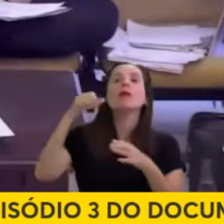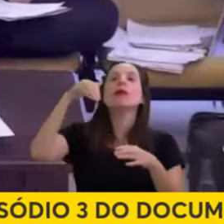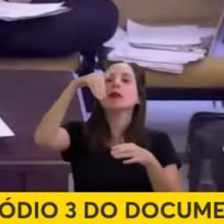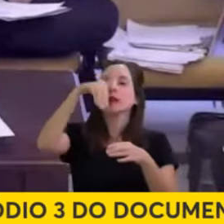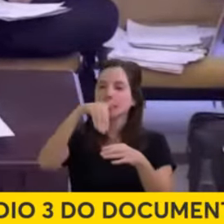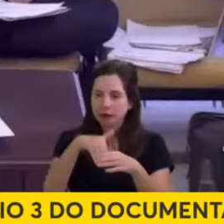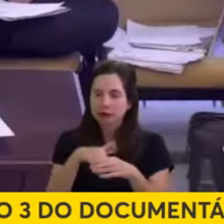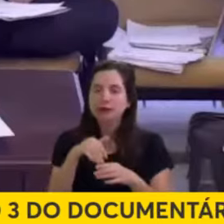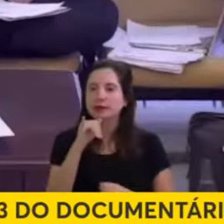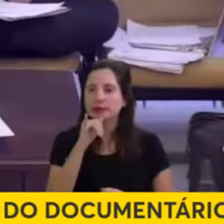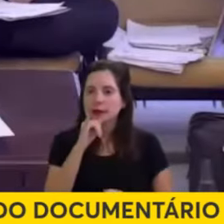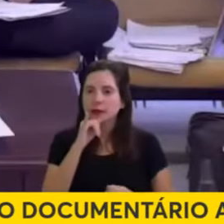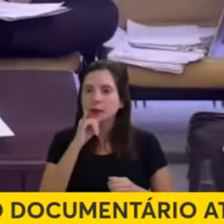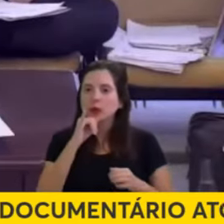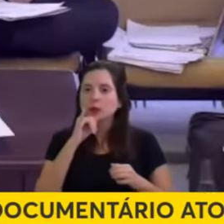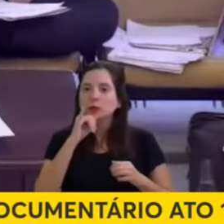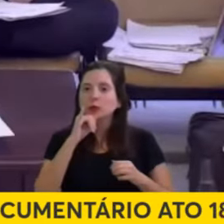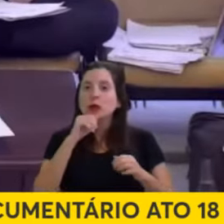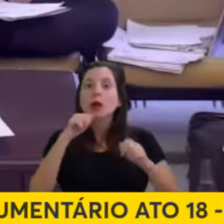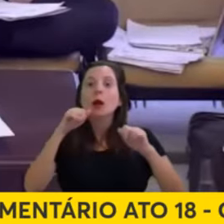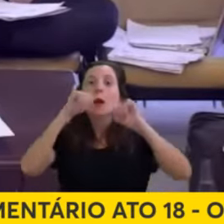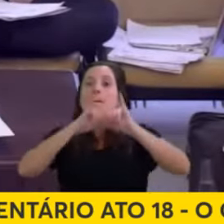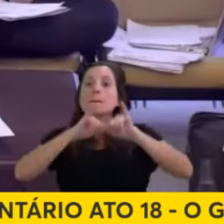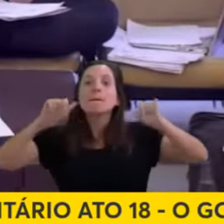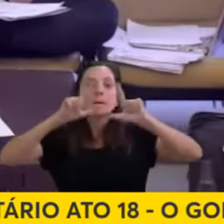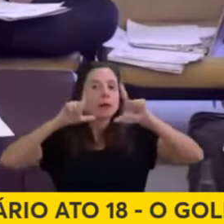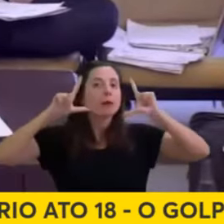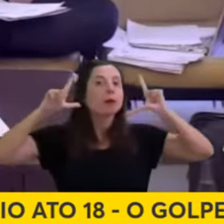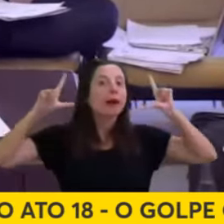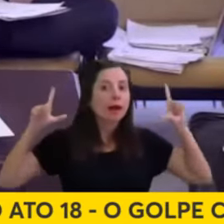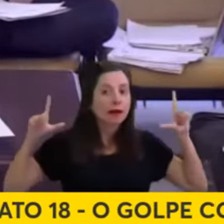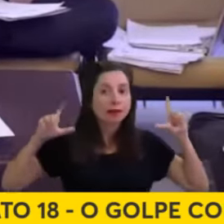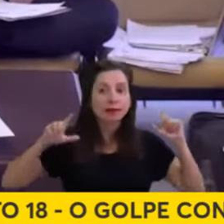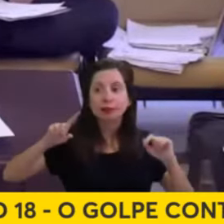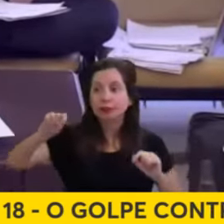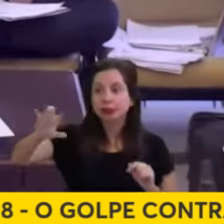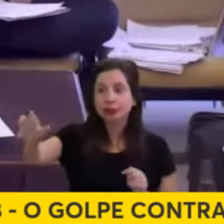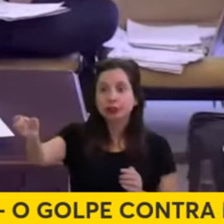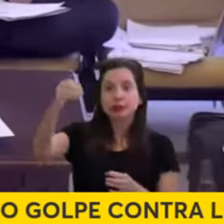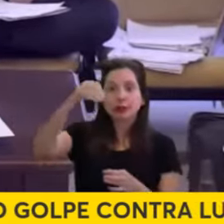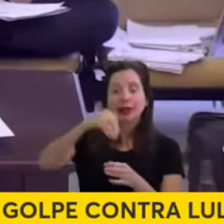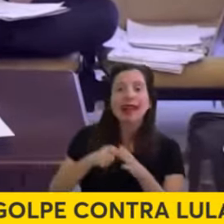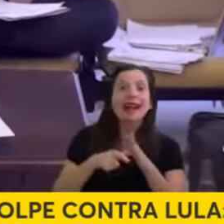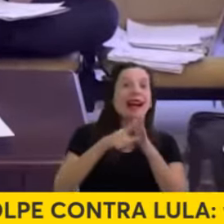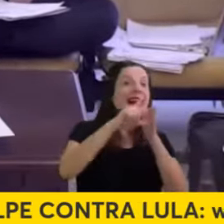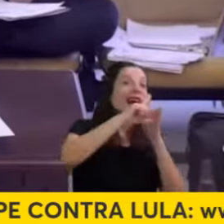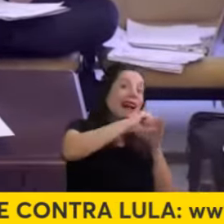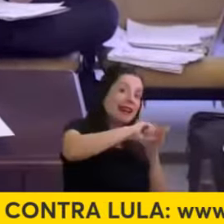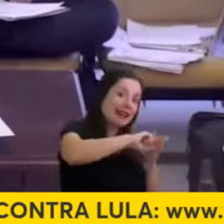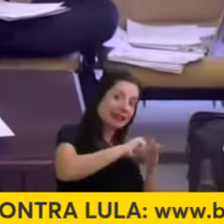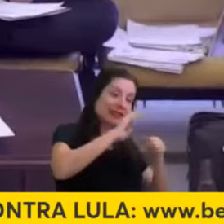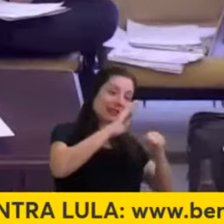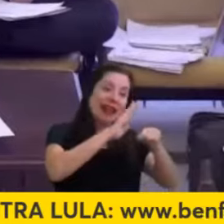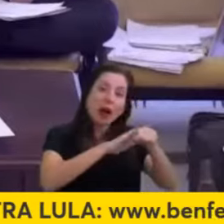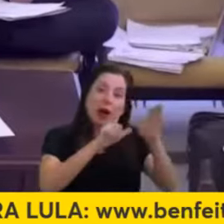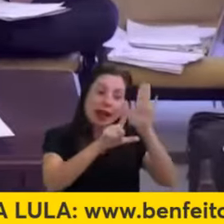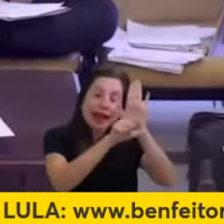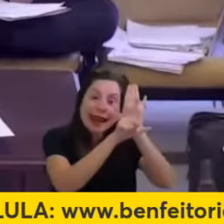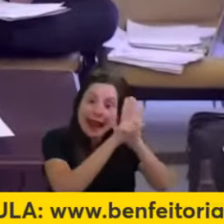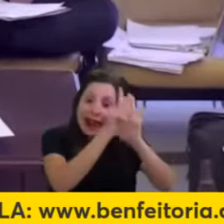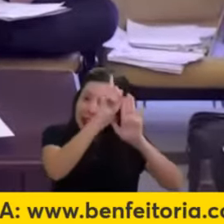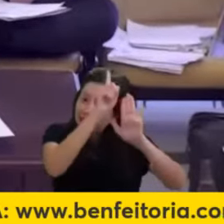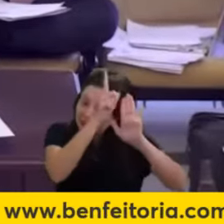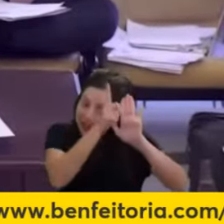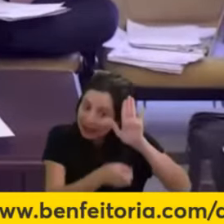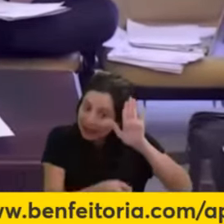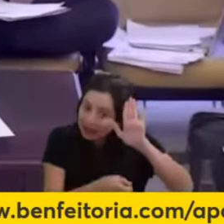propaganda e de gastos e doações e arrecadações antes da hora que a lei estabelece para todo mundo começar